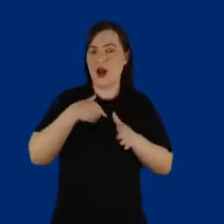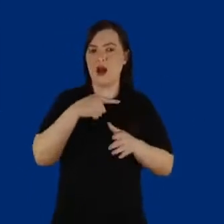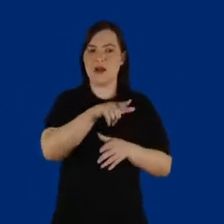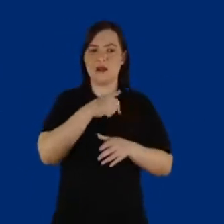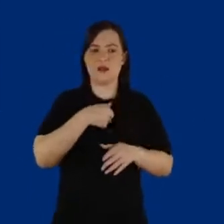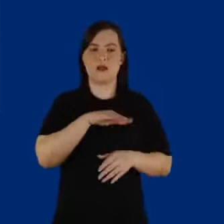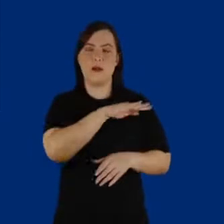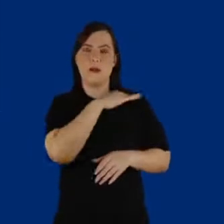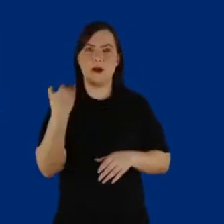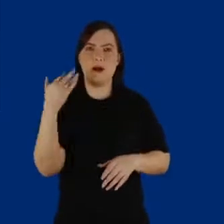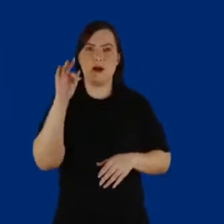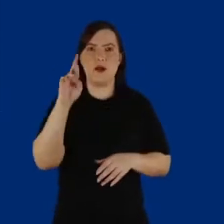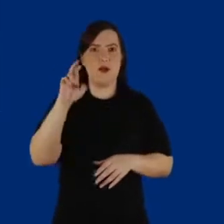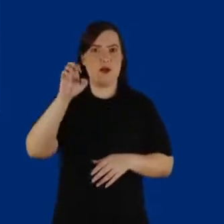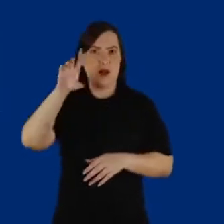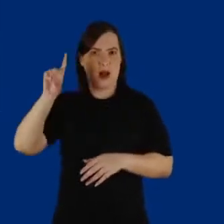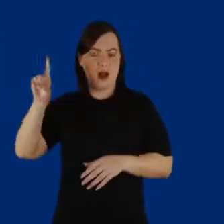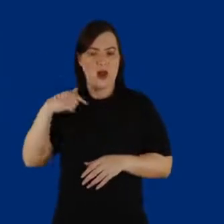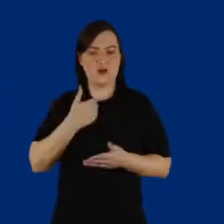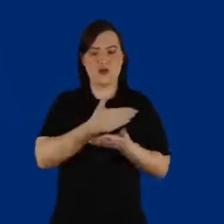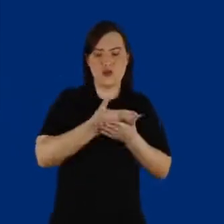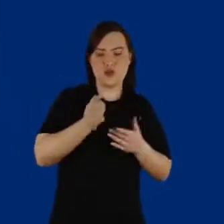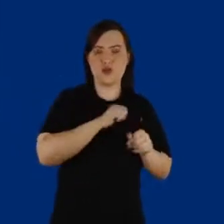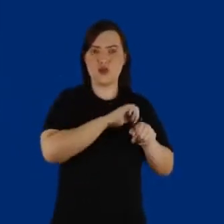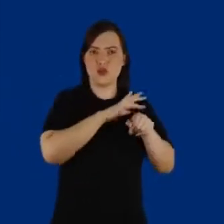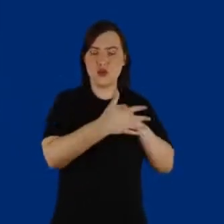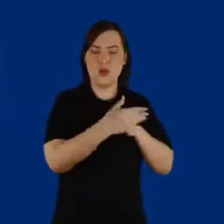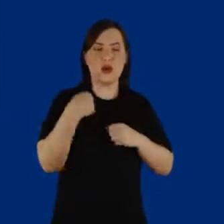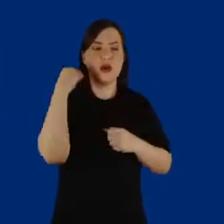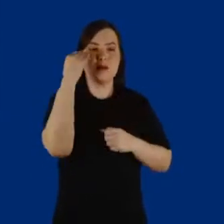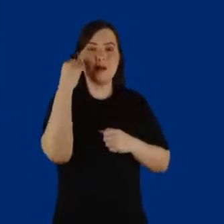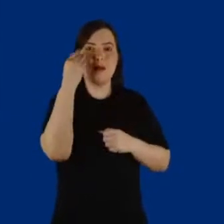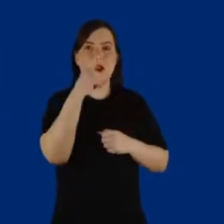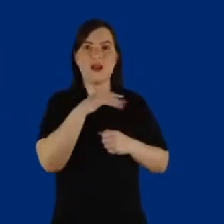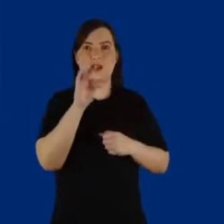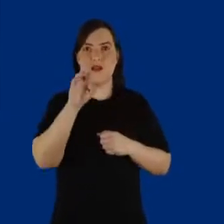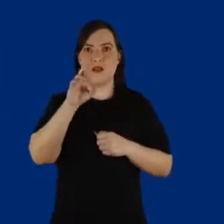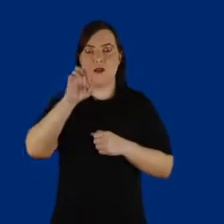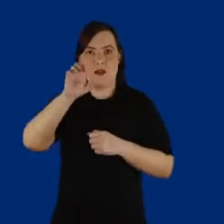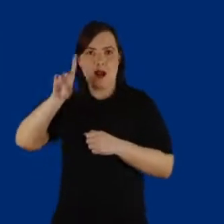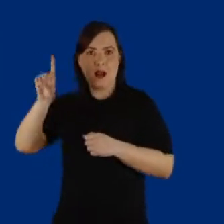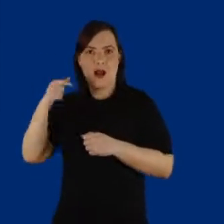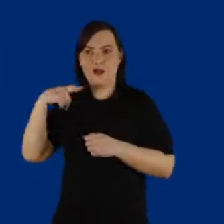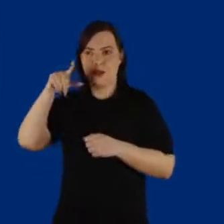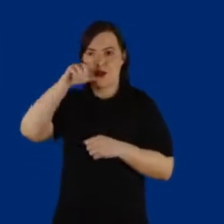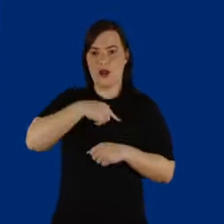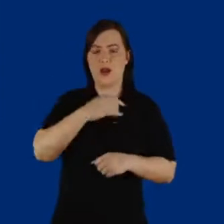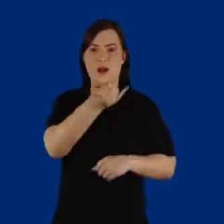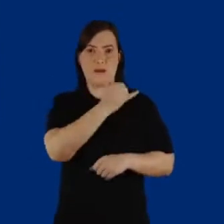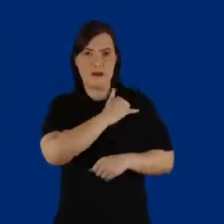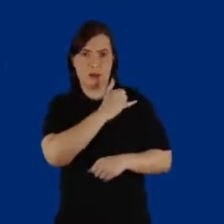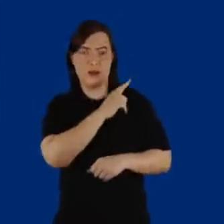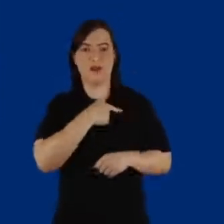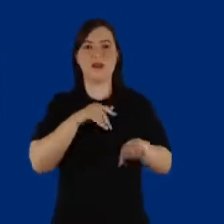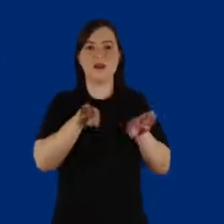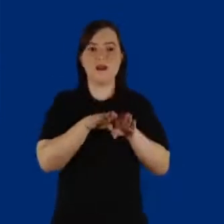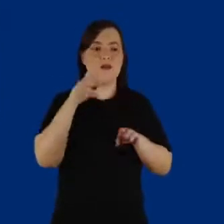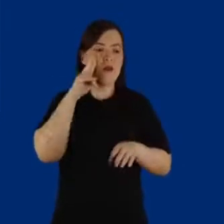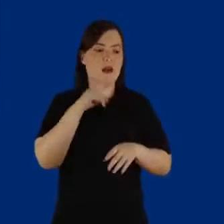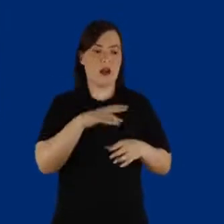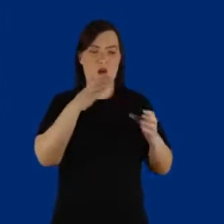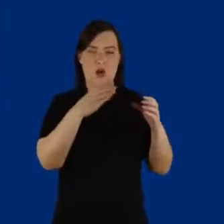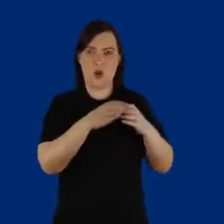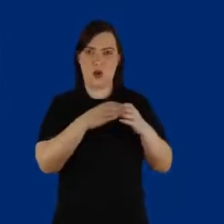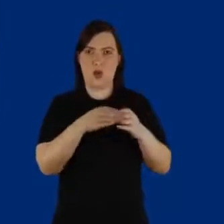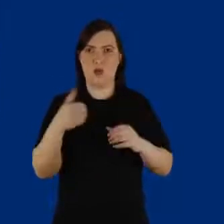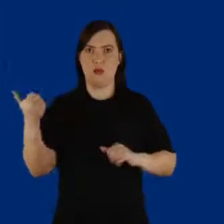do Fred, o início da pandemia, a experiência do Fred Hicklin na Jamaica, e ver o grupo, o tamanho